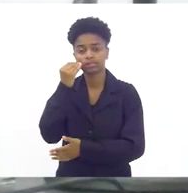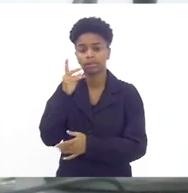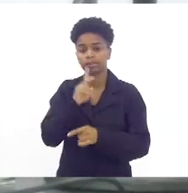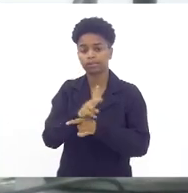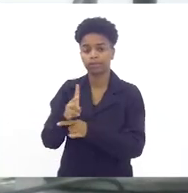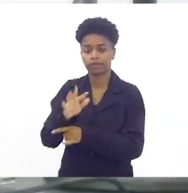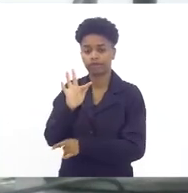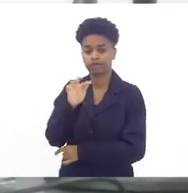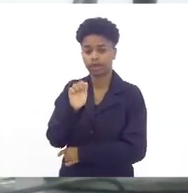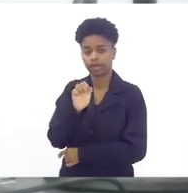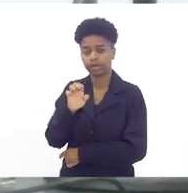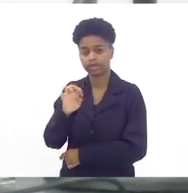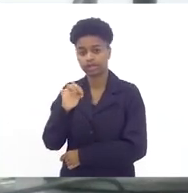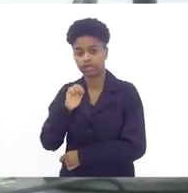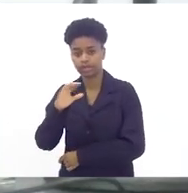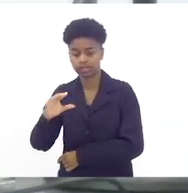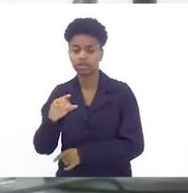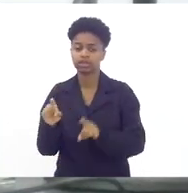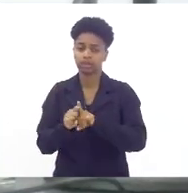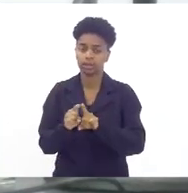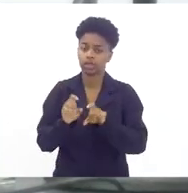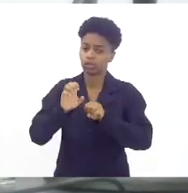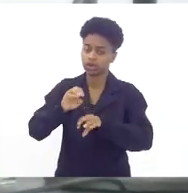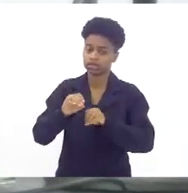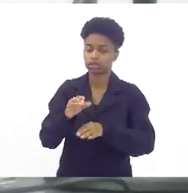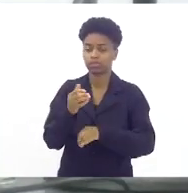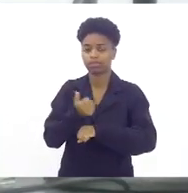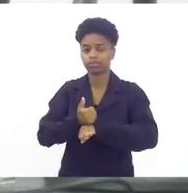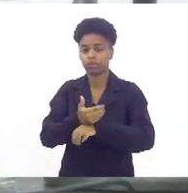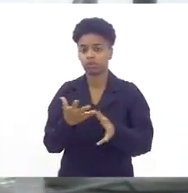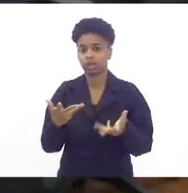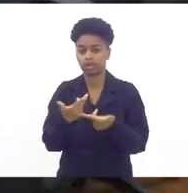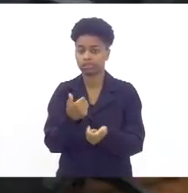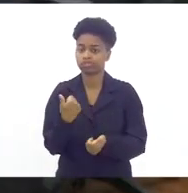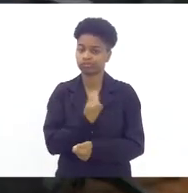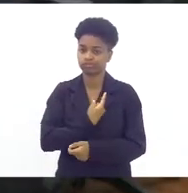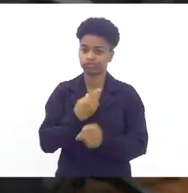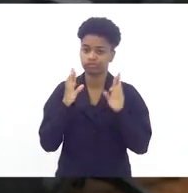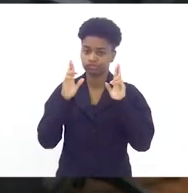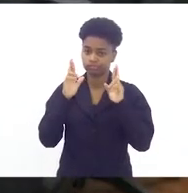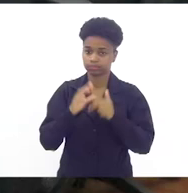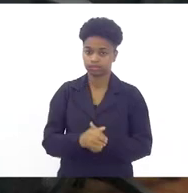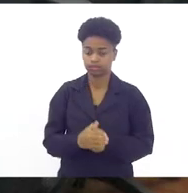educação profissional de qualidade que é o que a gente espera e almeja Muito obrigado